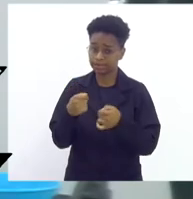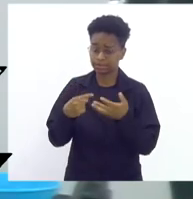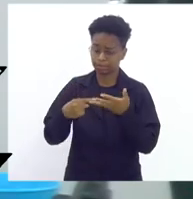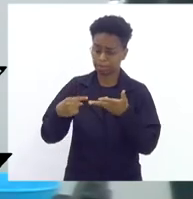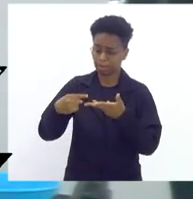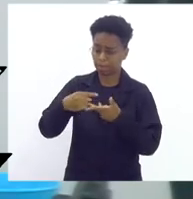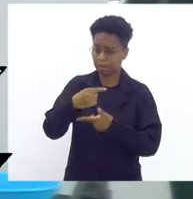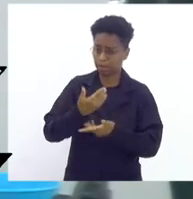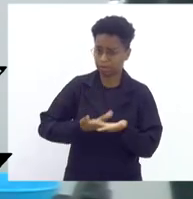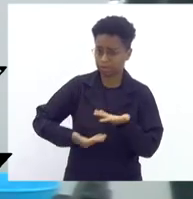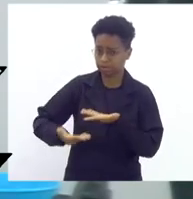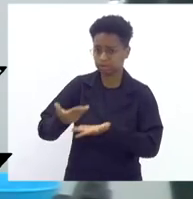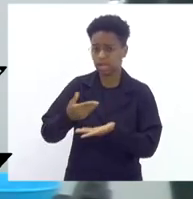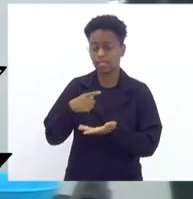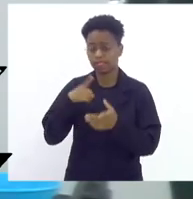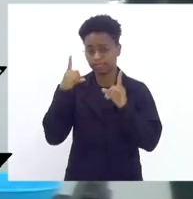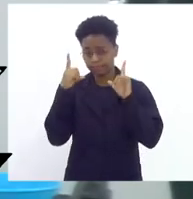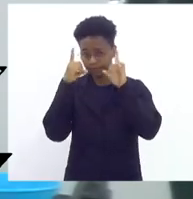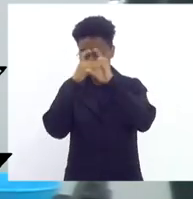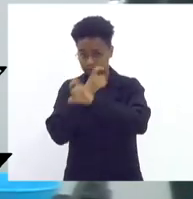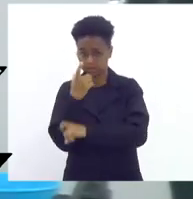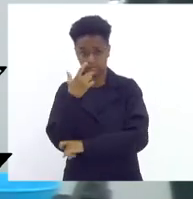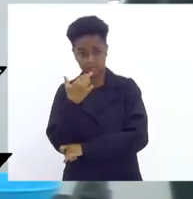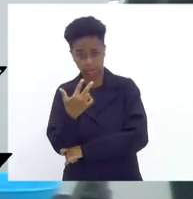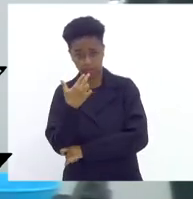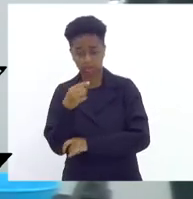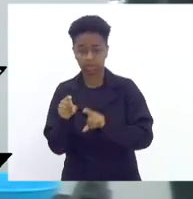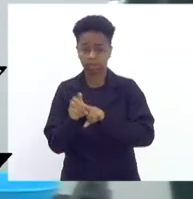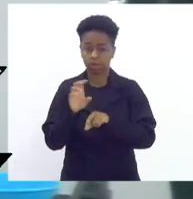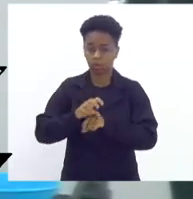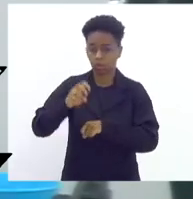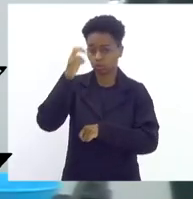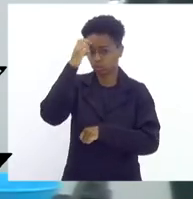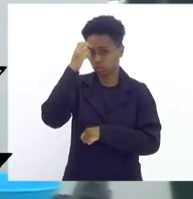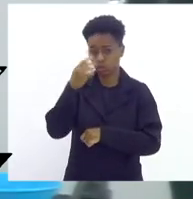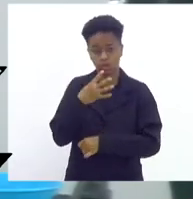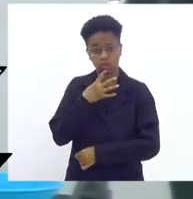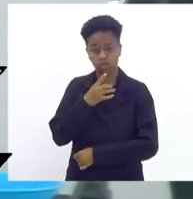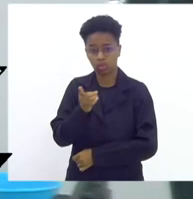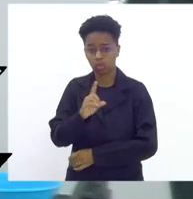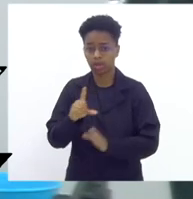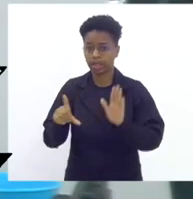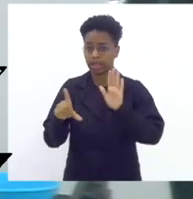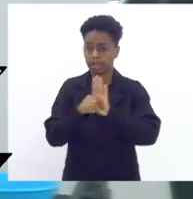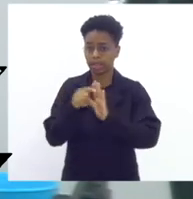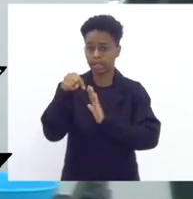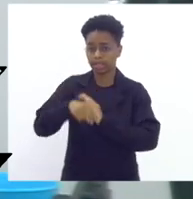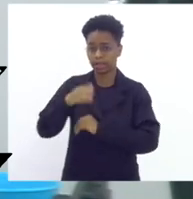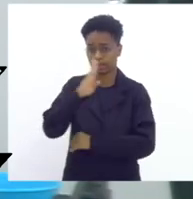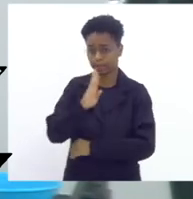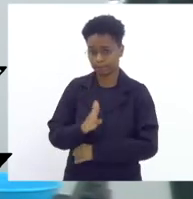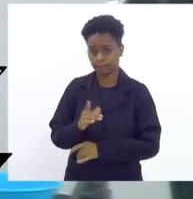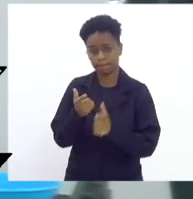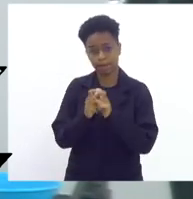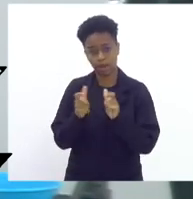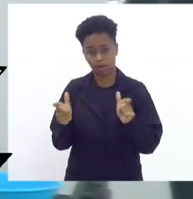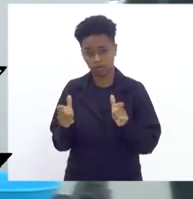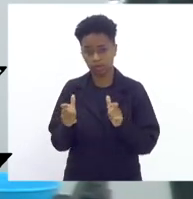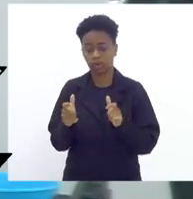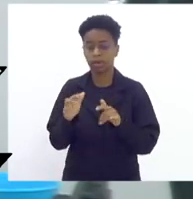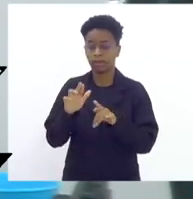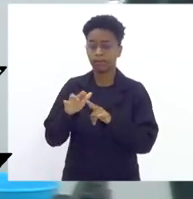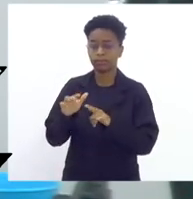questões dificuldades da língua e a cultura desconhecimento da legislação brasileira Por parte dos